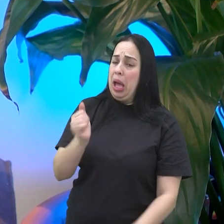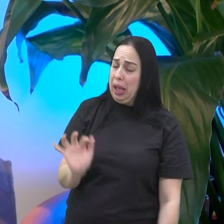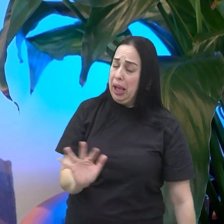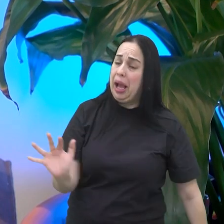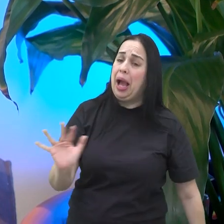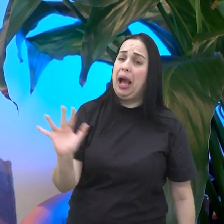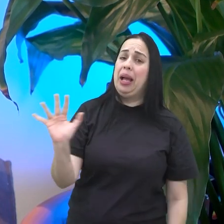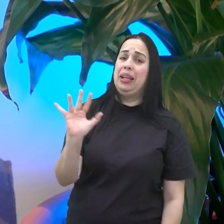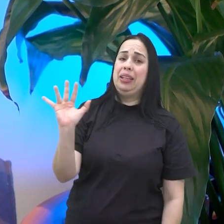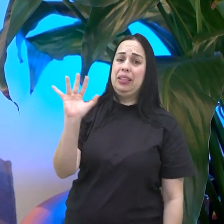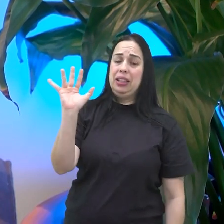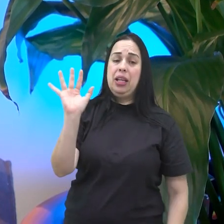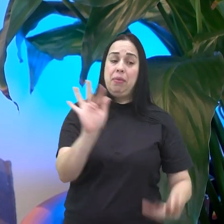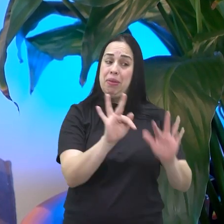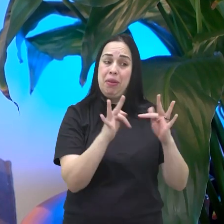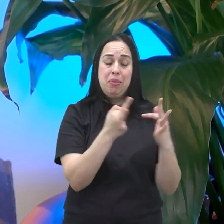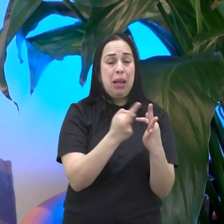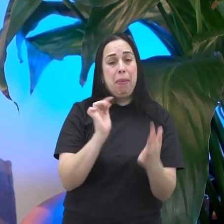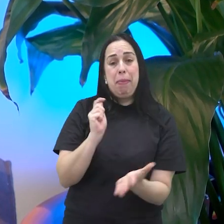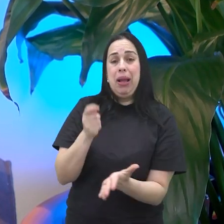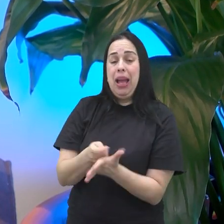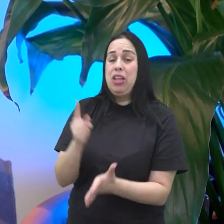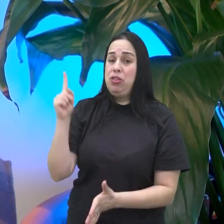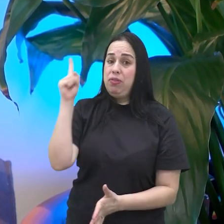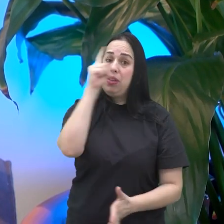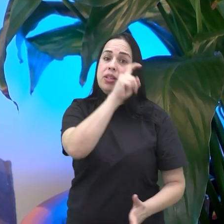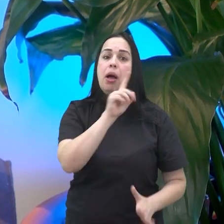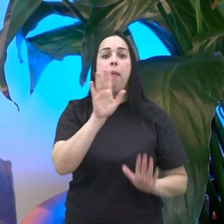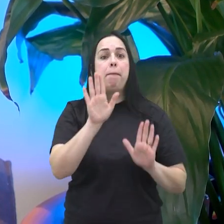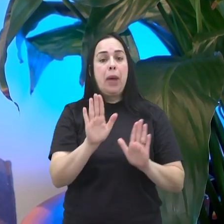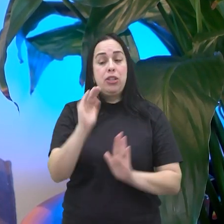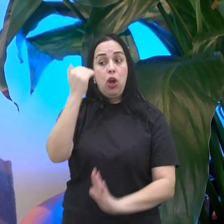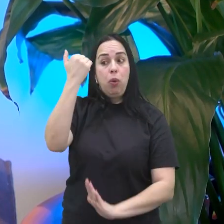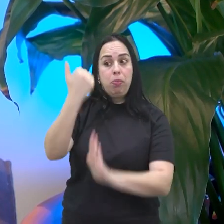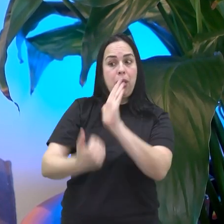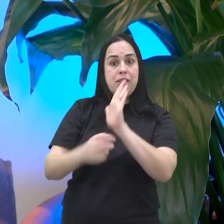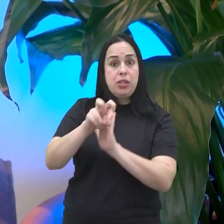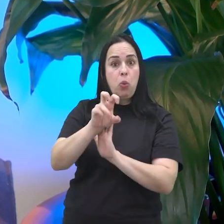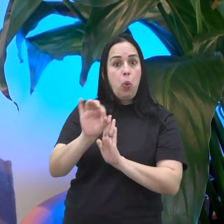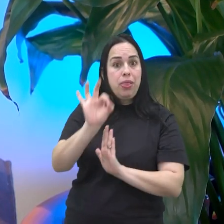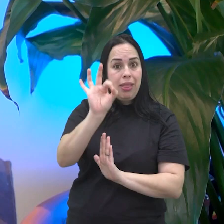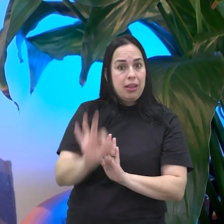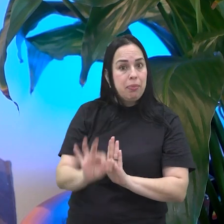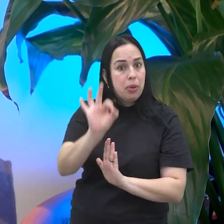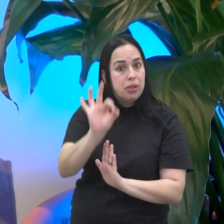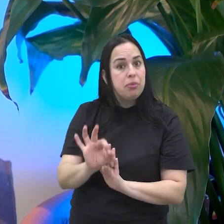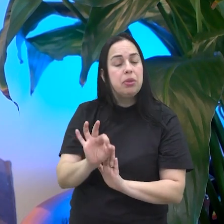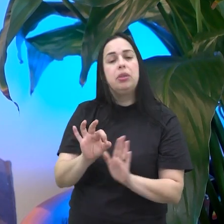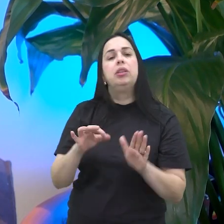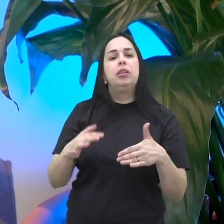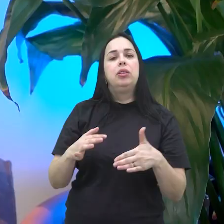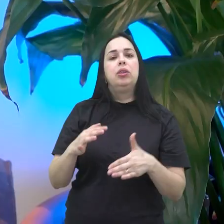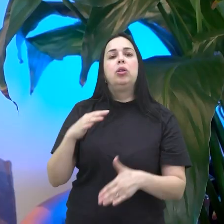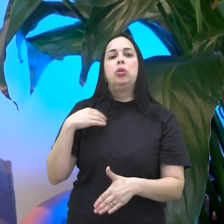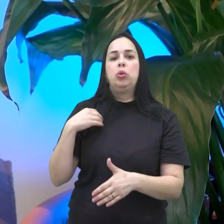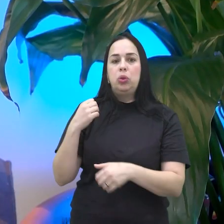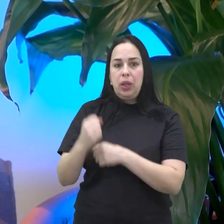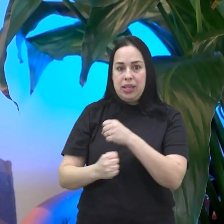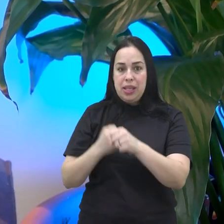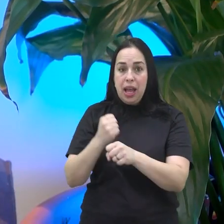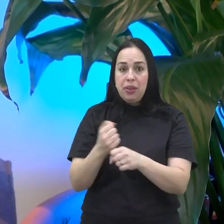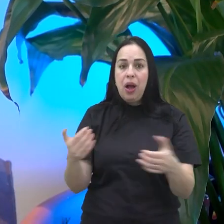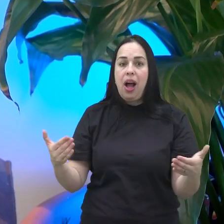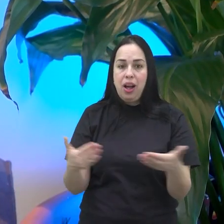sempre foi um valor muito alto para a minha família arcar. Mas eu consegui 50% de bolsa institucional a partir